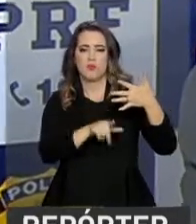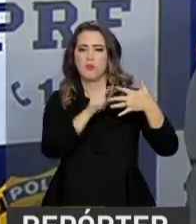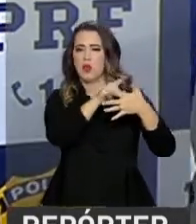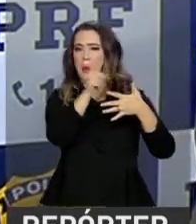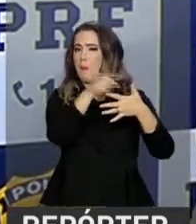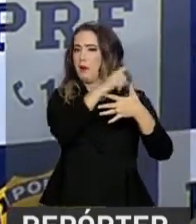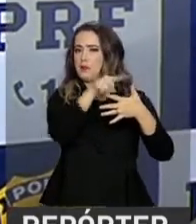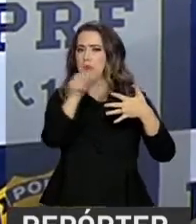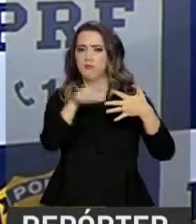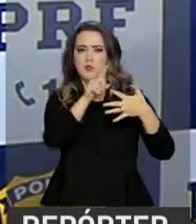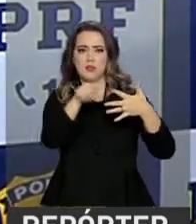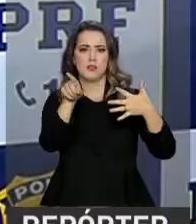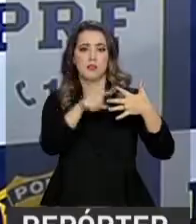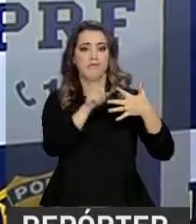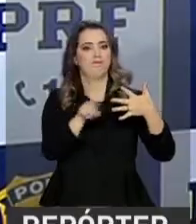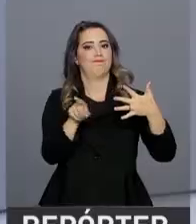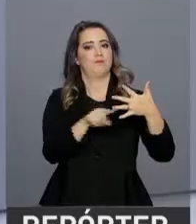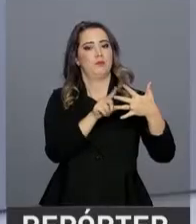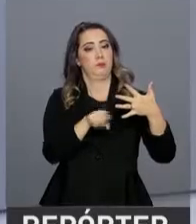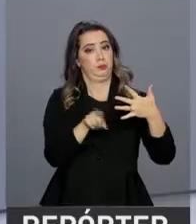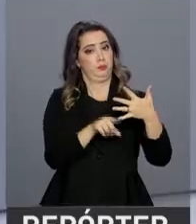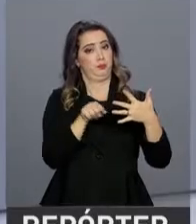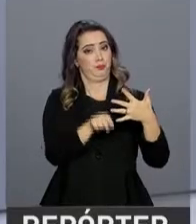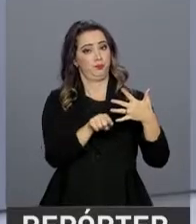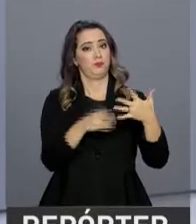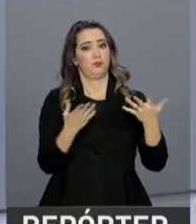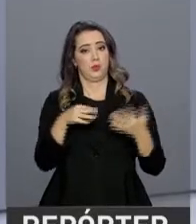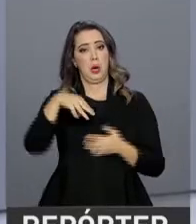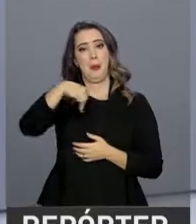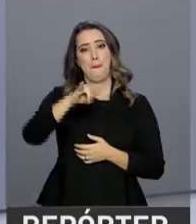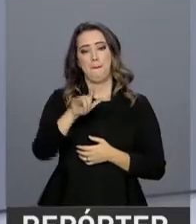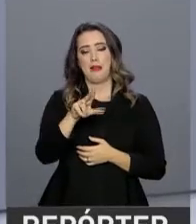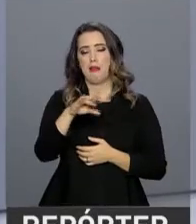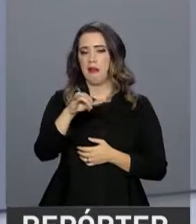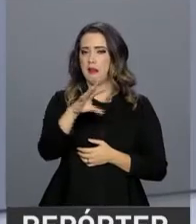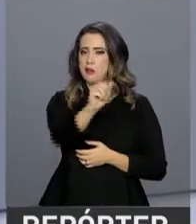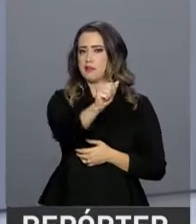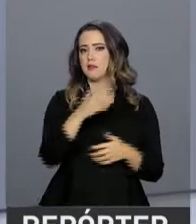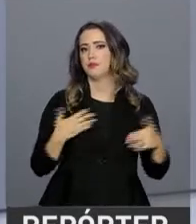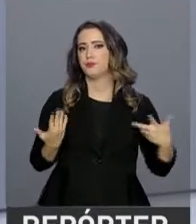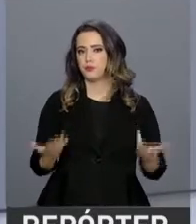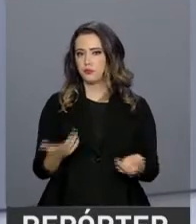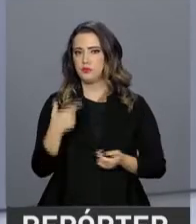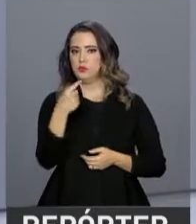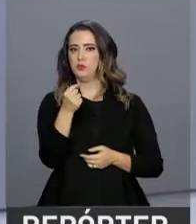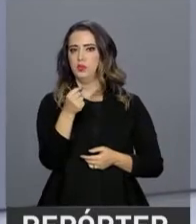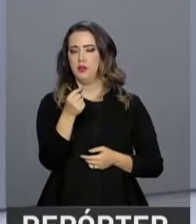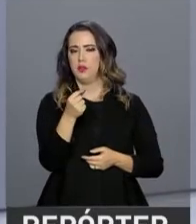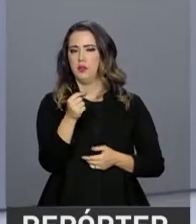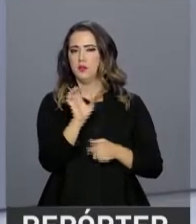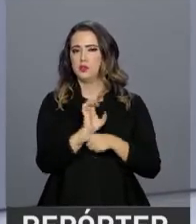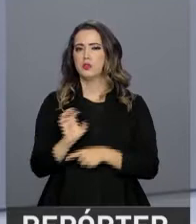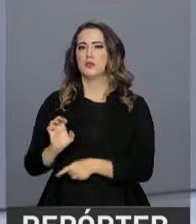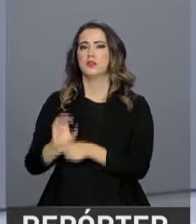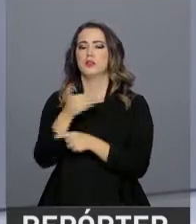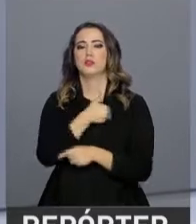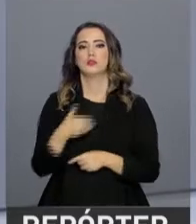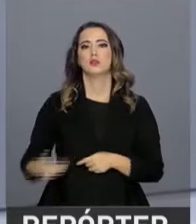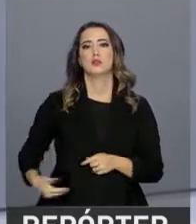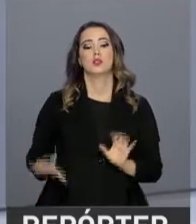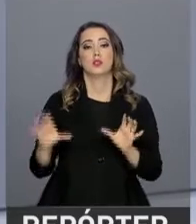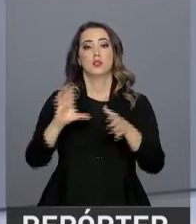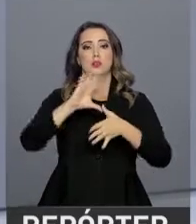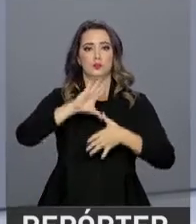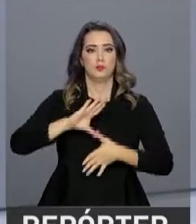é que seja crime praticado por vinícius 20 chefes de estado e de governo do continente americano se